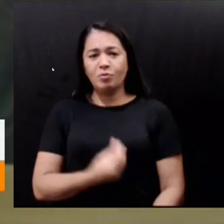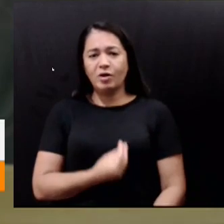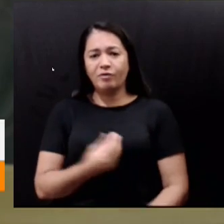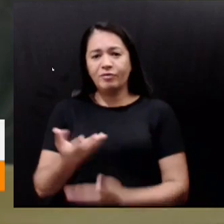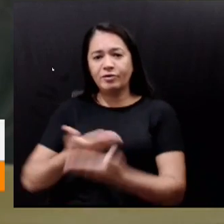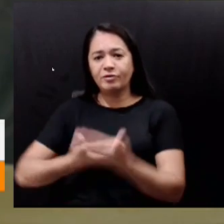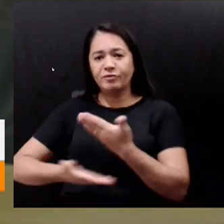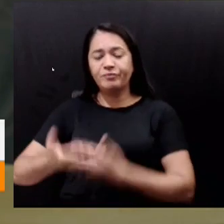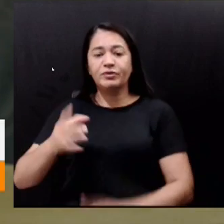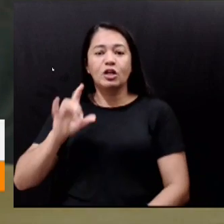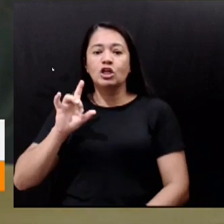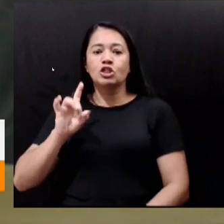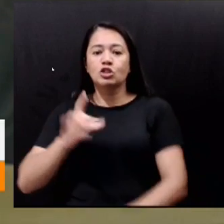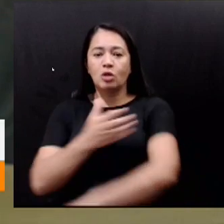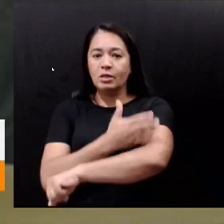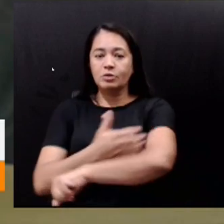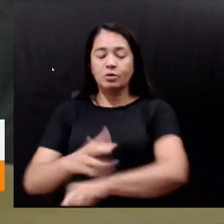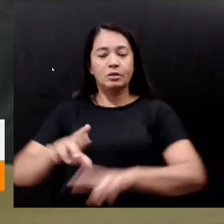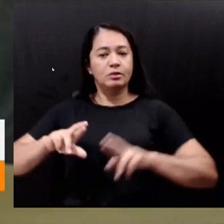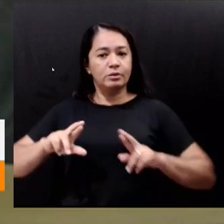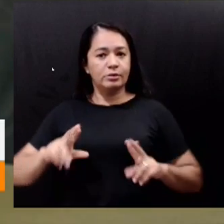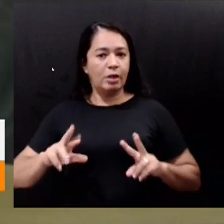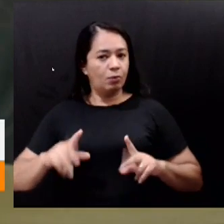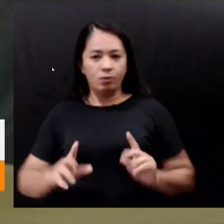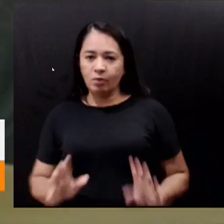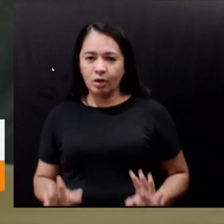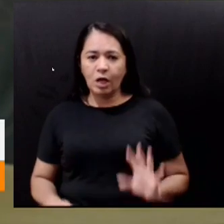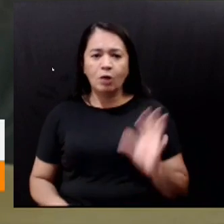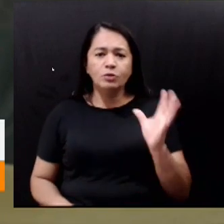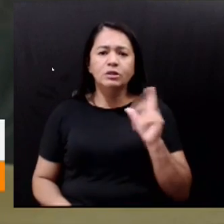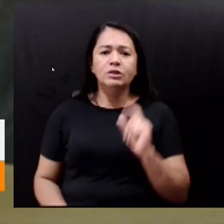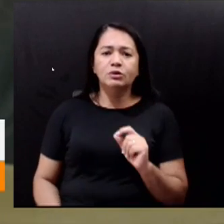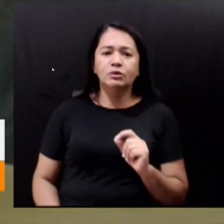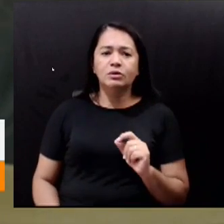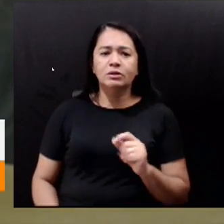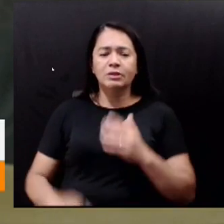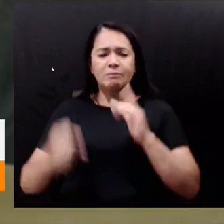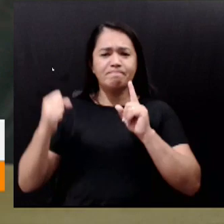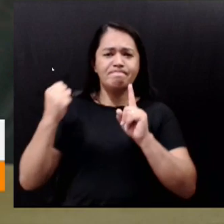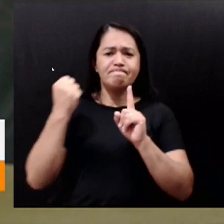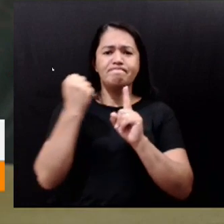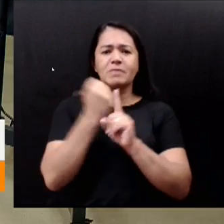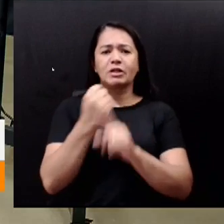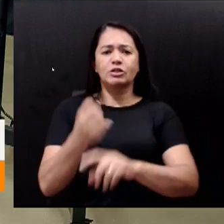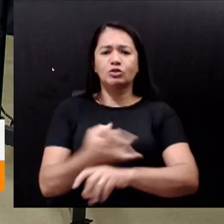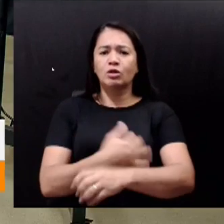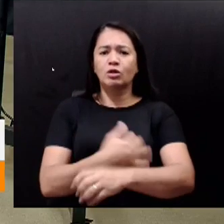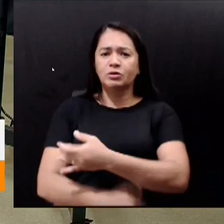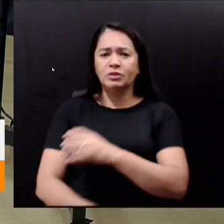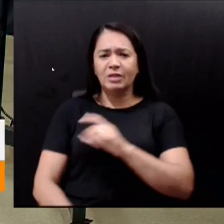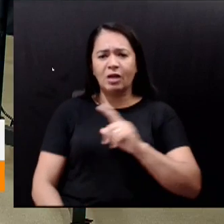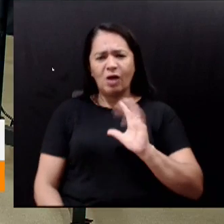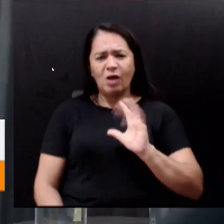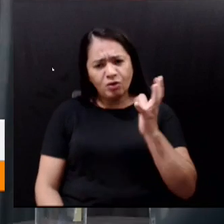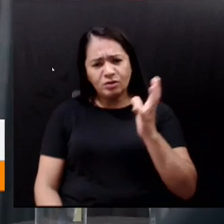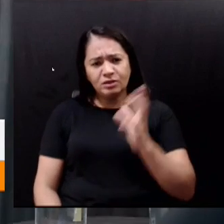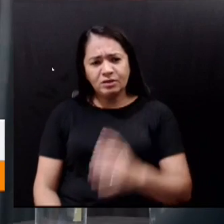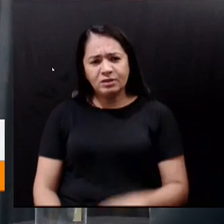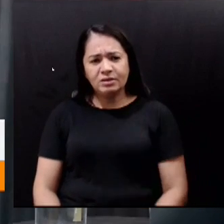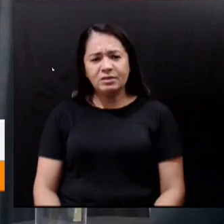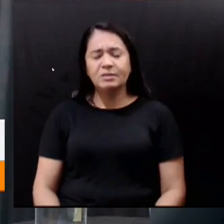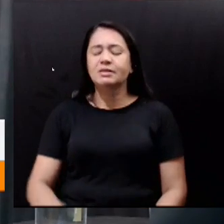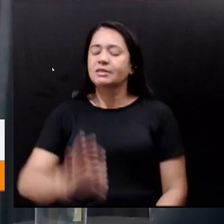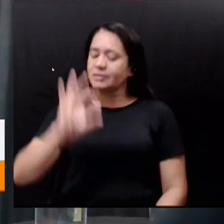gentileza. O que acontece, né? Tem um impacto emocional? Eu não saber quem está do meu lado, Luísa? Nossa, eu acho que certamente é uma